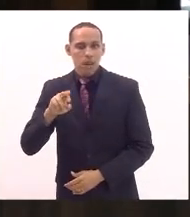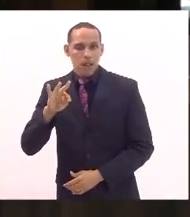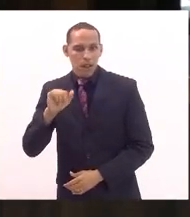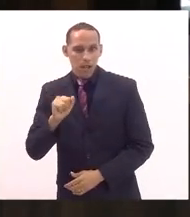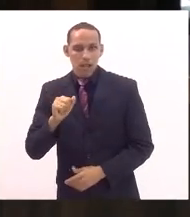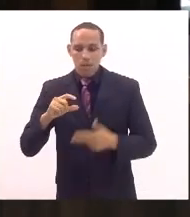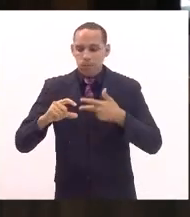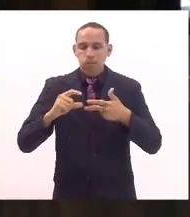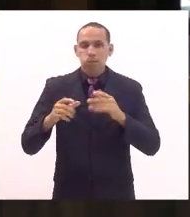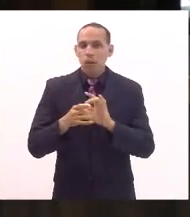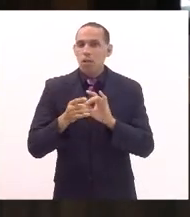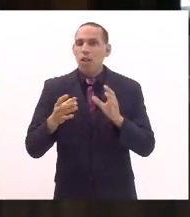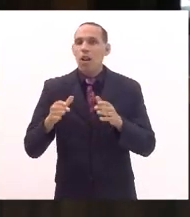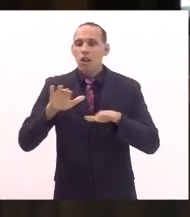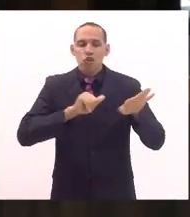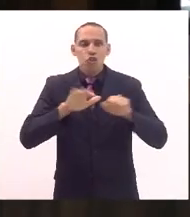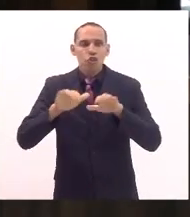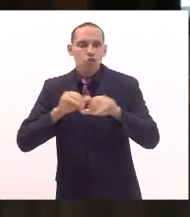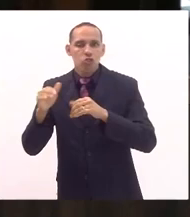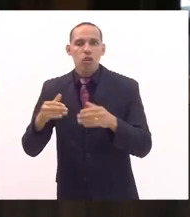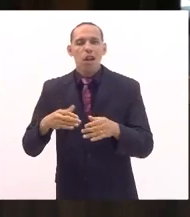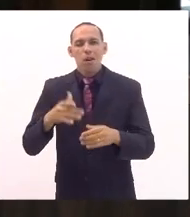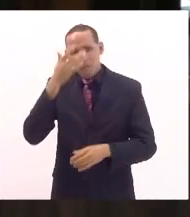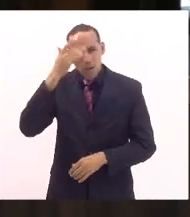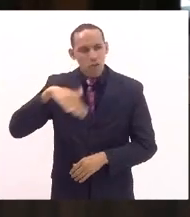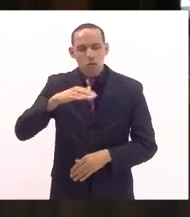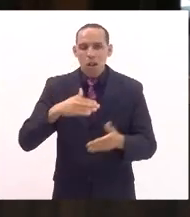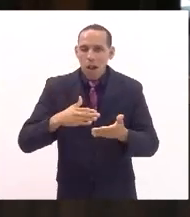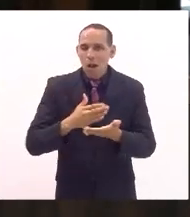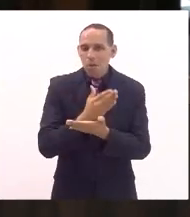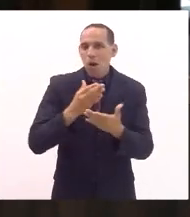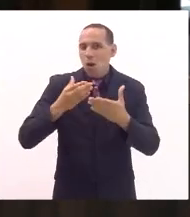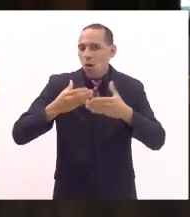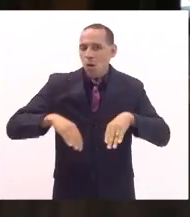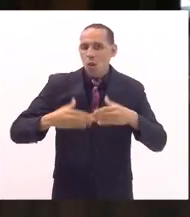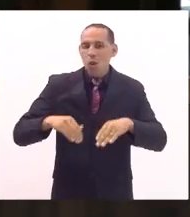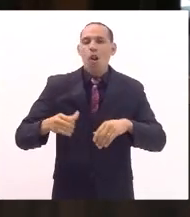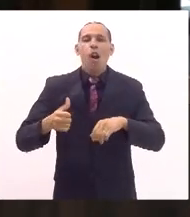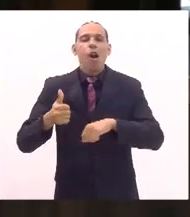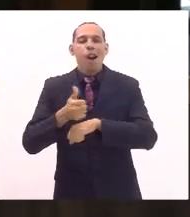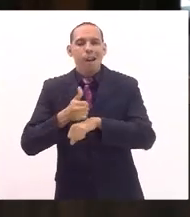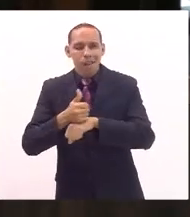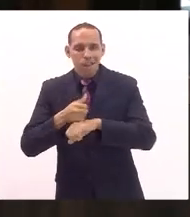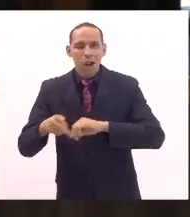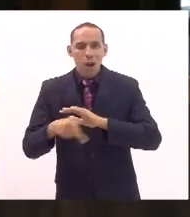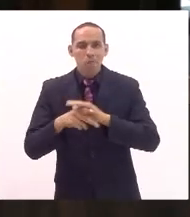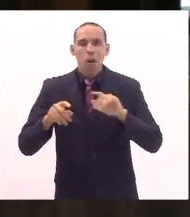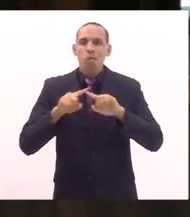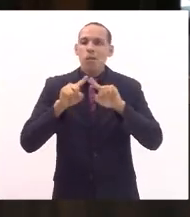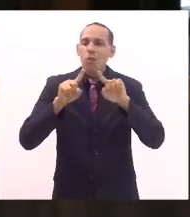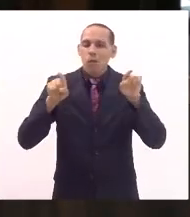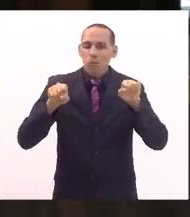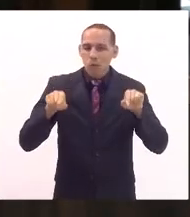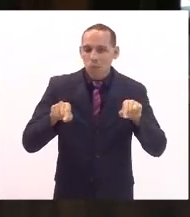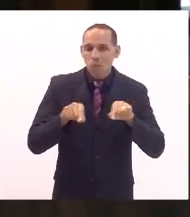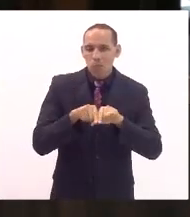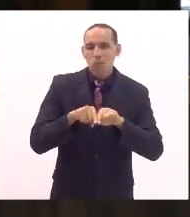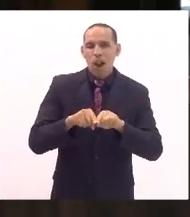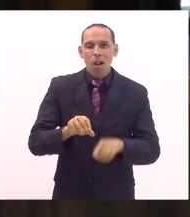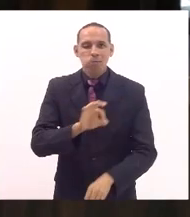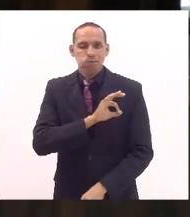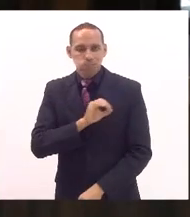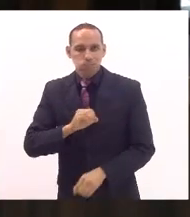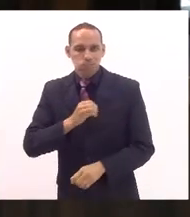a convocar todos os aprovados no concurso público para provimento do cargo de oficial do quadro de Oficiais policiais